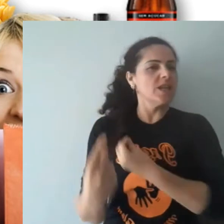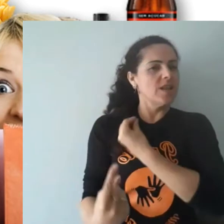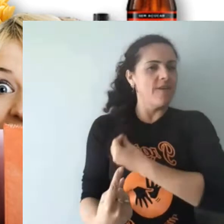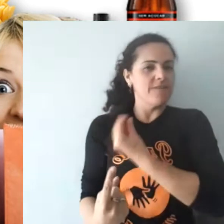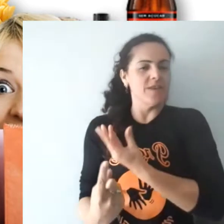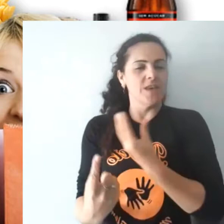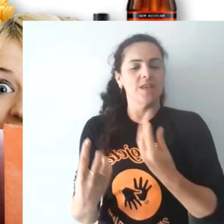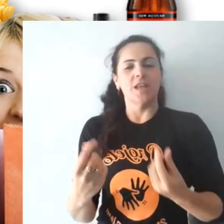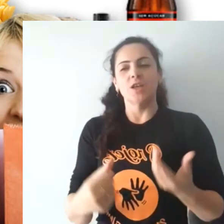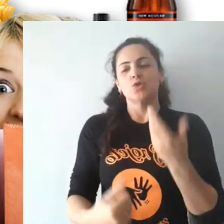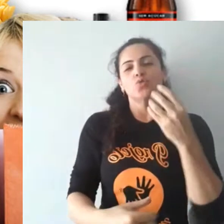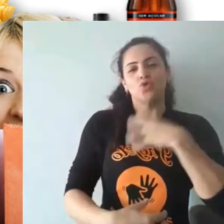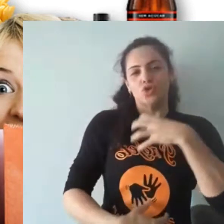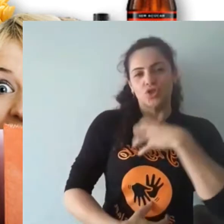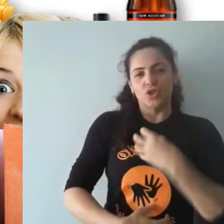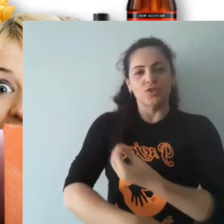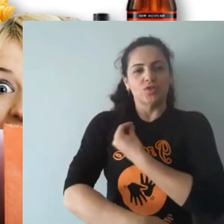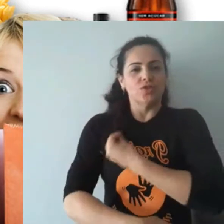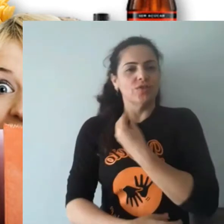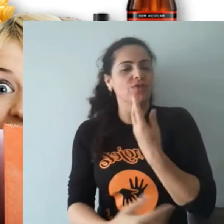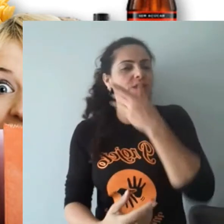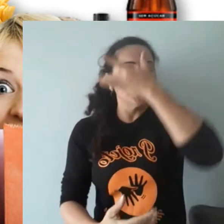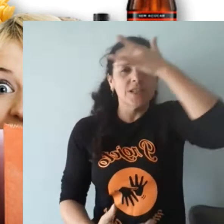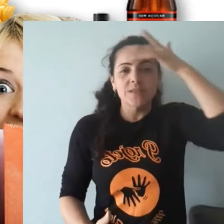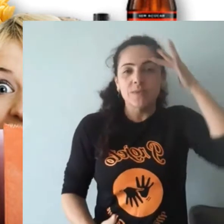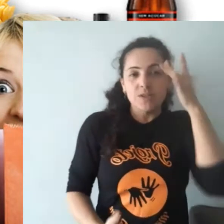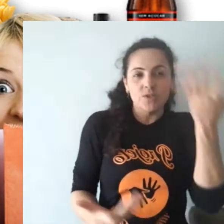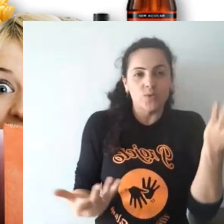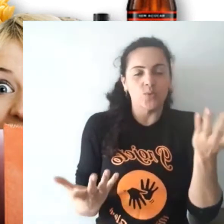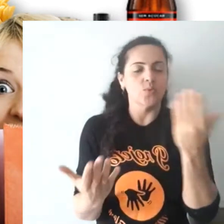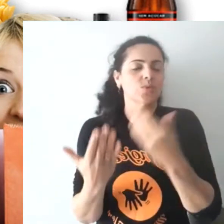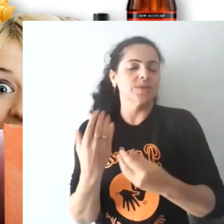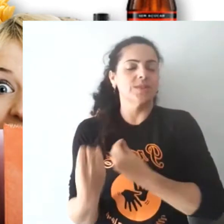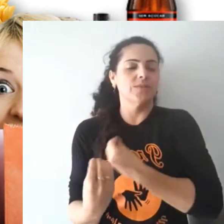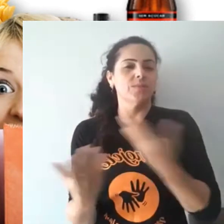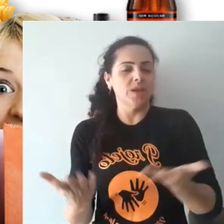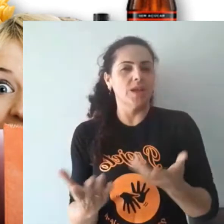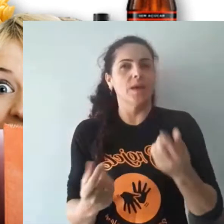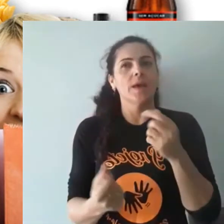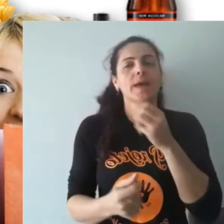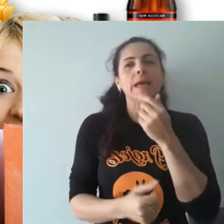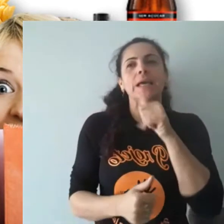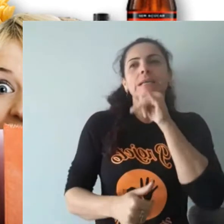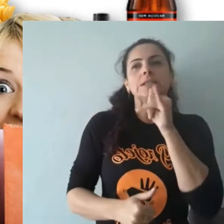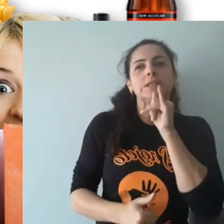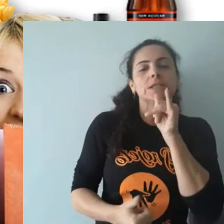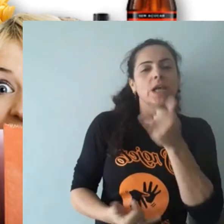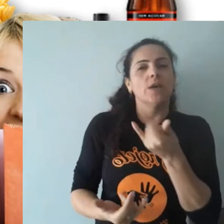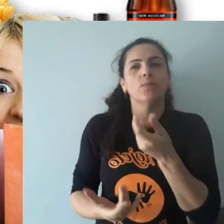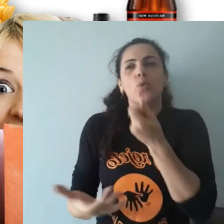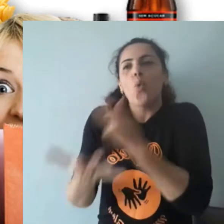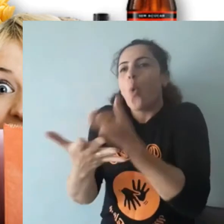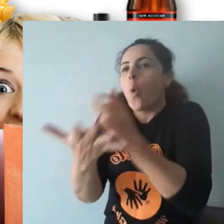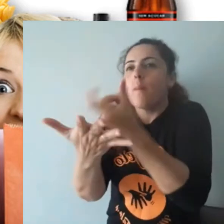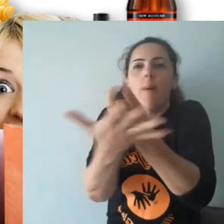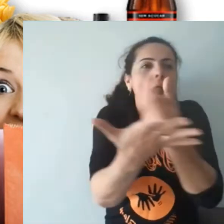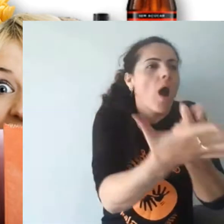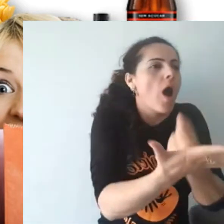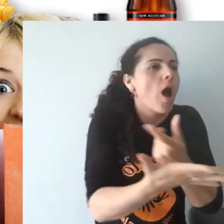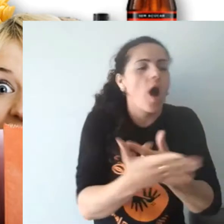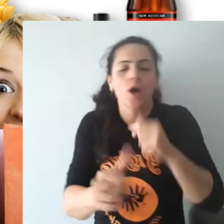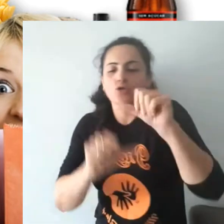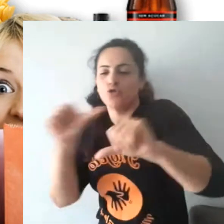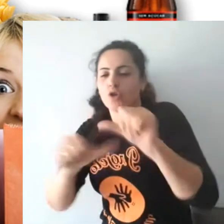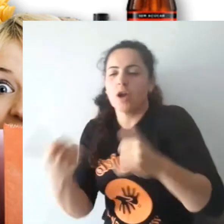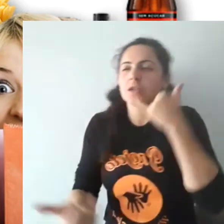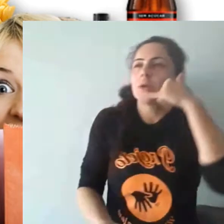sistema capitalista. Tá? Então eu trouxe aí, por exemplo, o consumismo, né? A gente está aí todo ano querendo trocar de celular, querendo trocar de